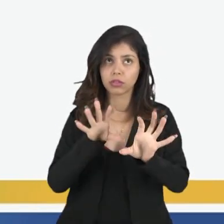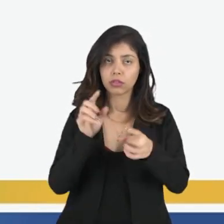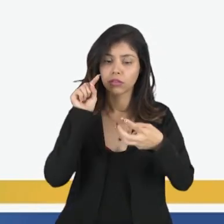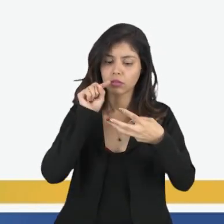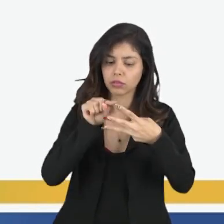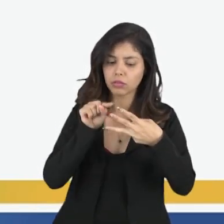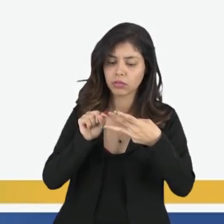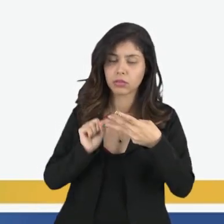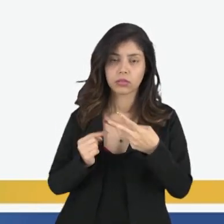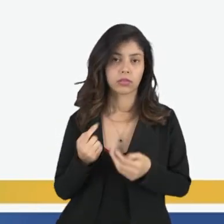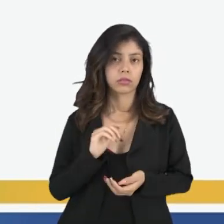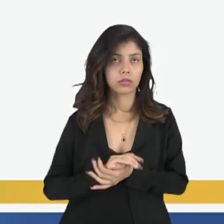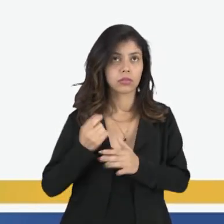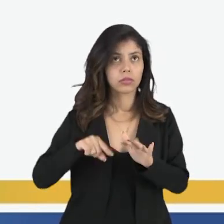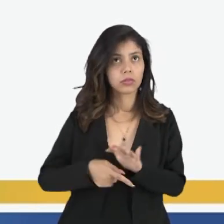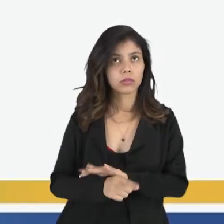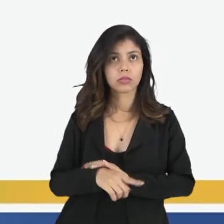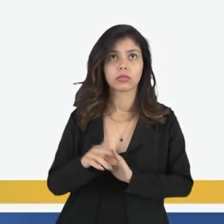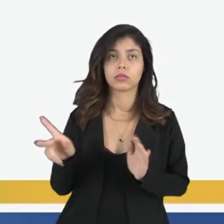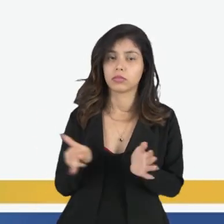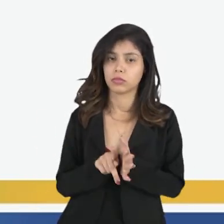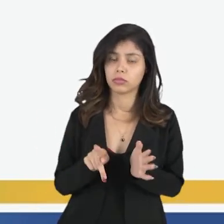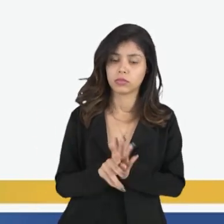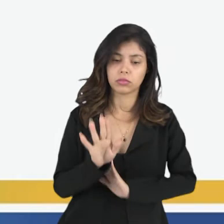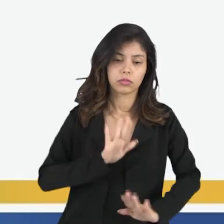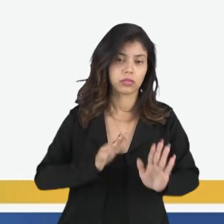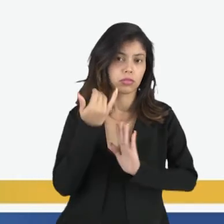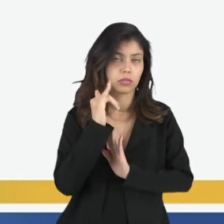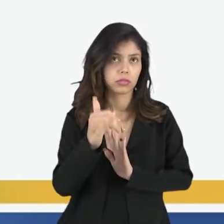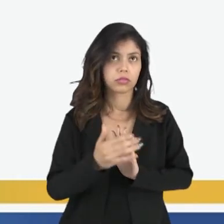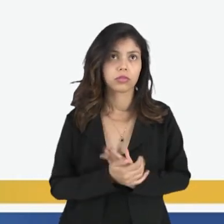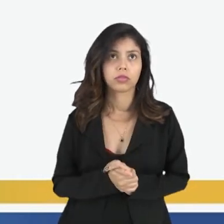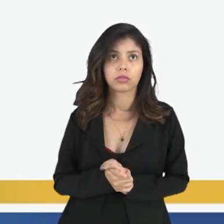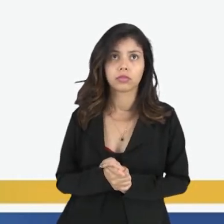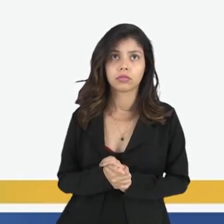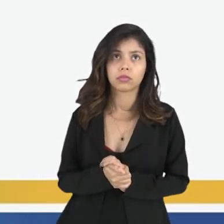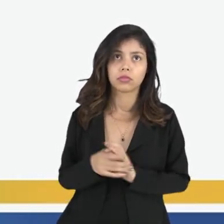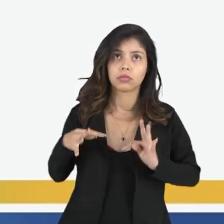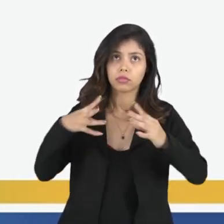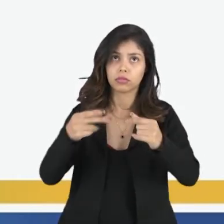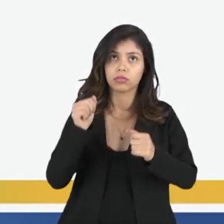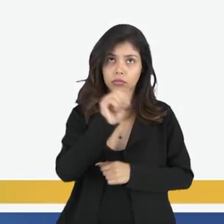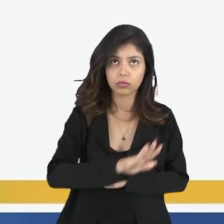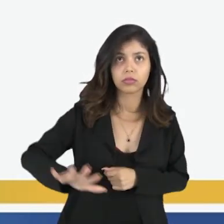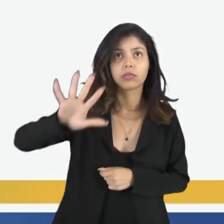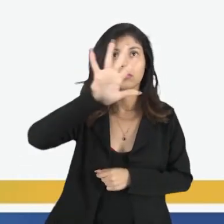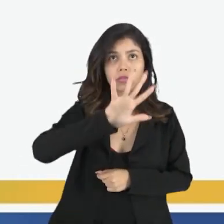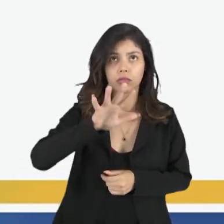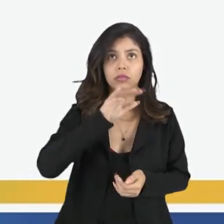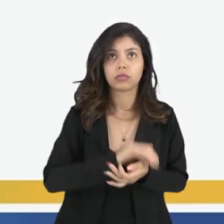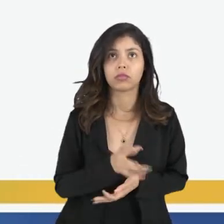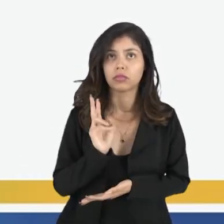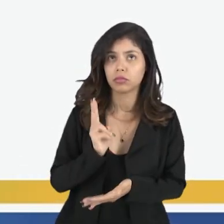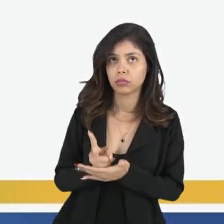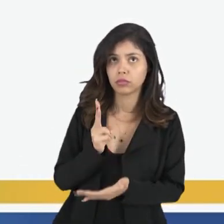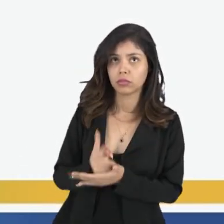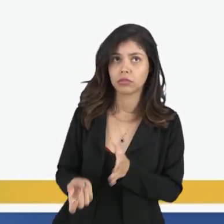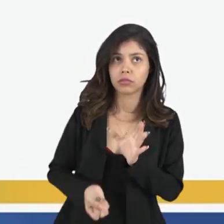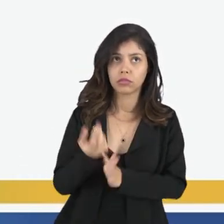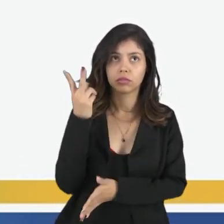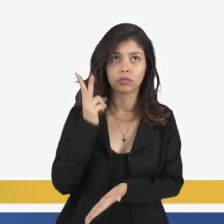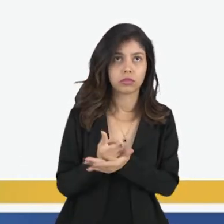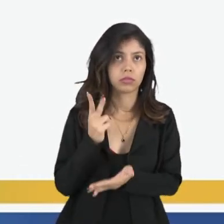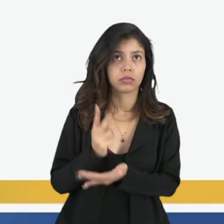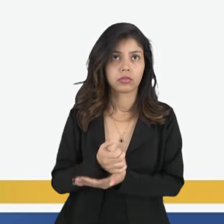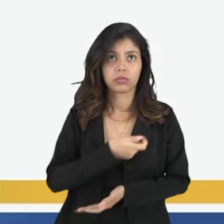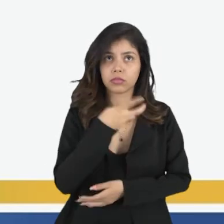3 pontos principais dentro do princípio de conservação de energia, que são Toda a energia de que o universo dispõe